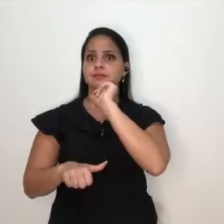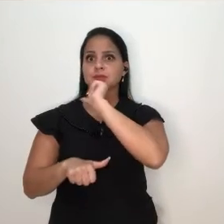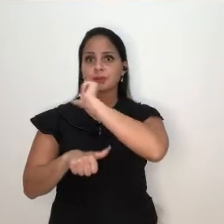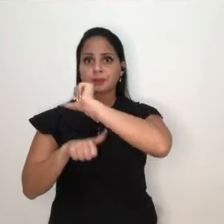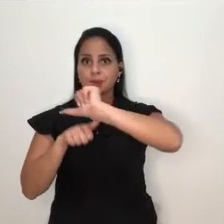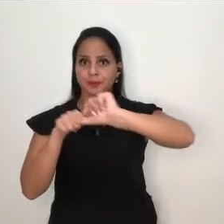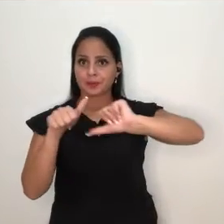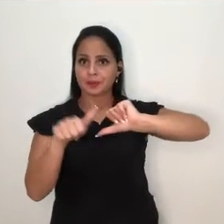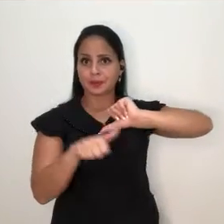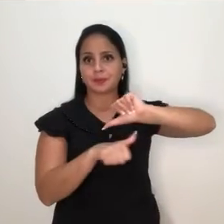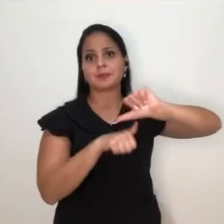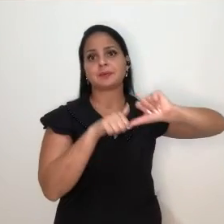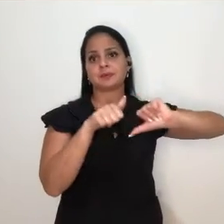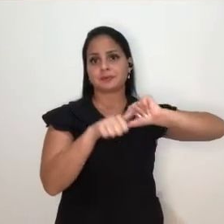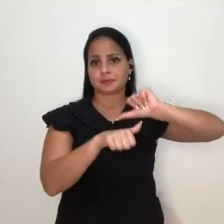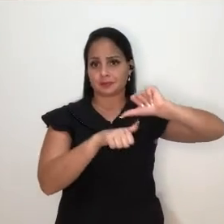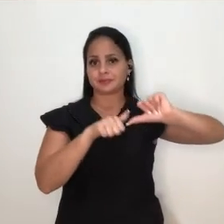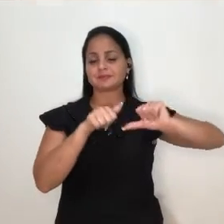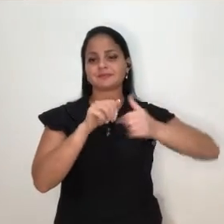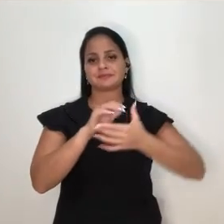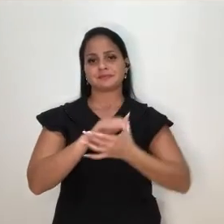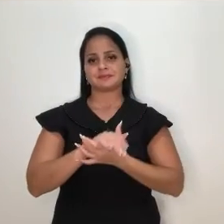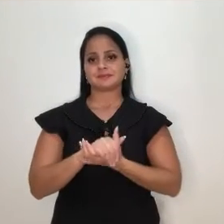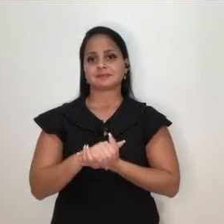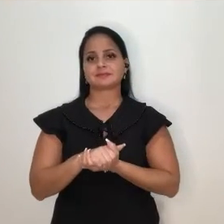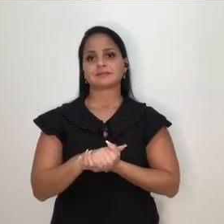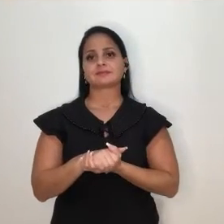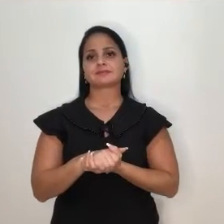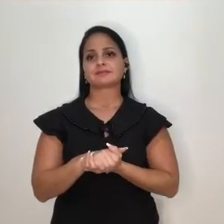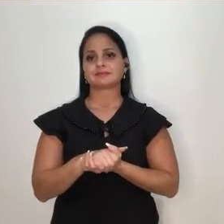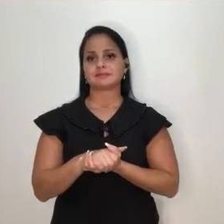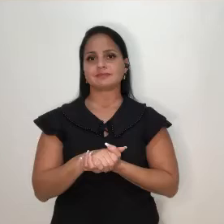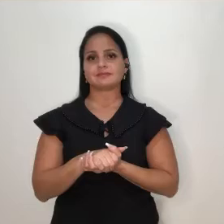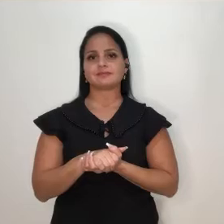dessa mudança, dessa